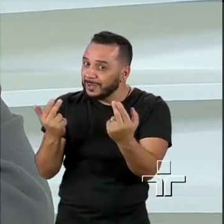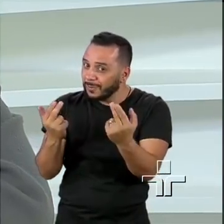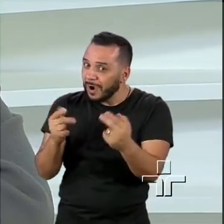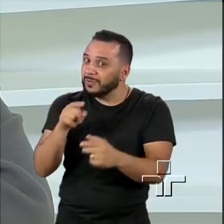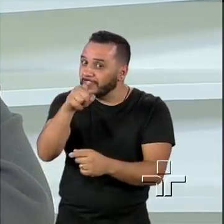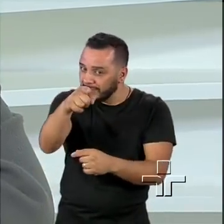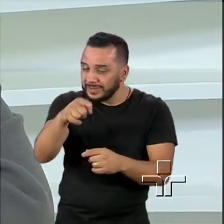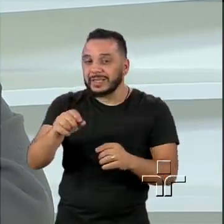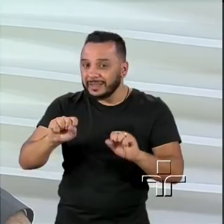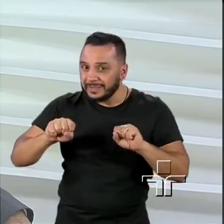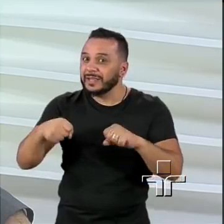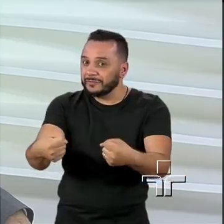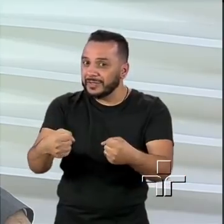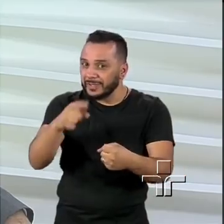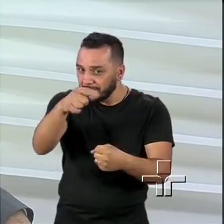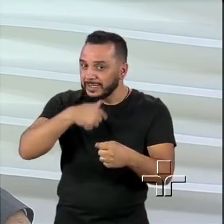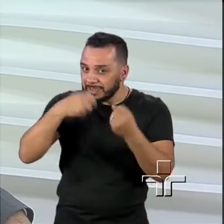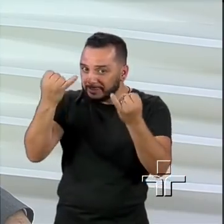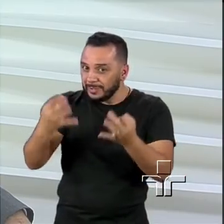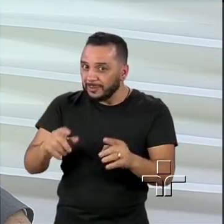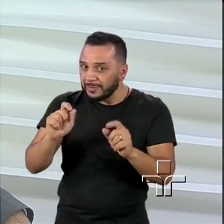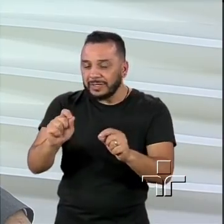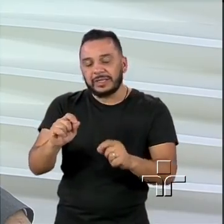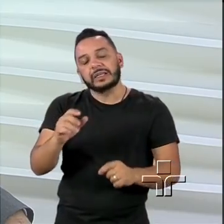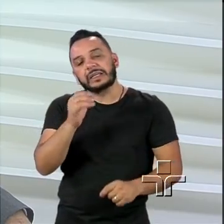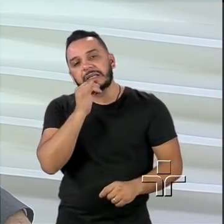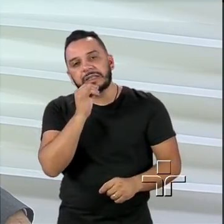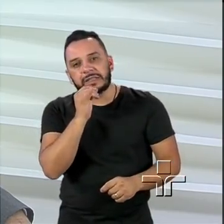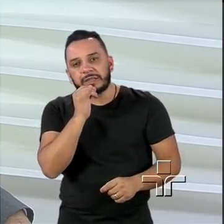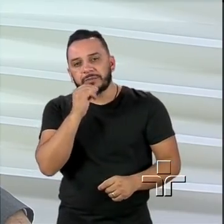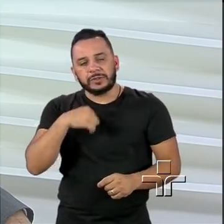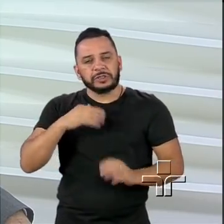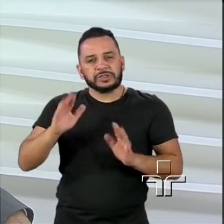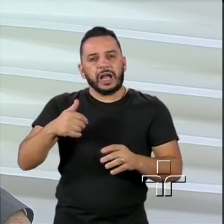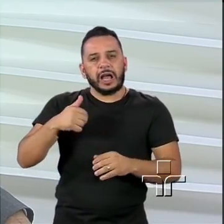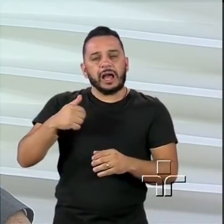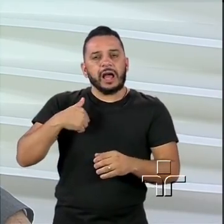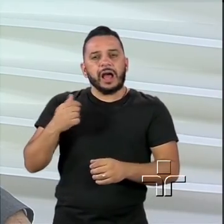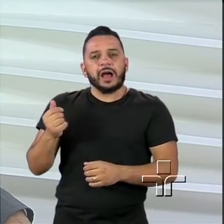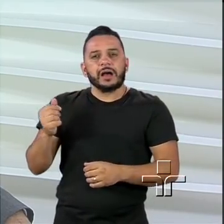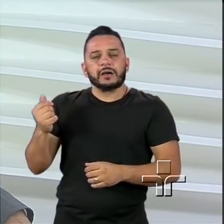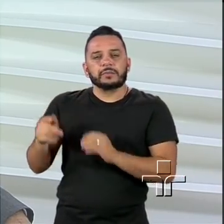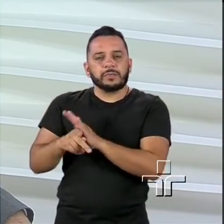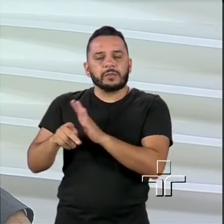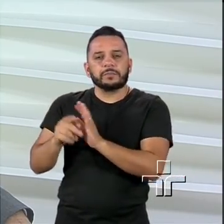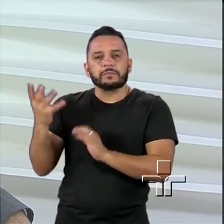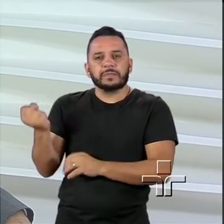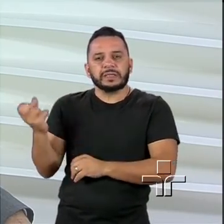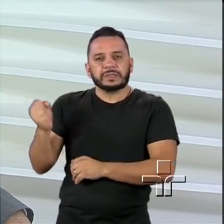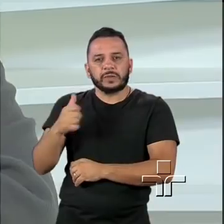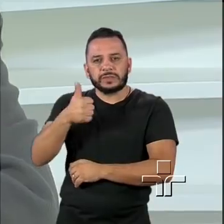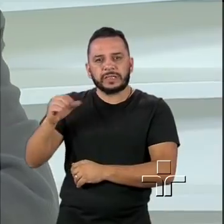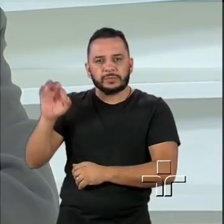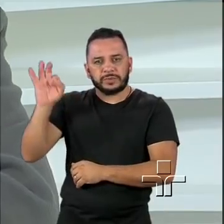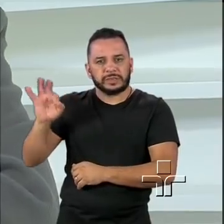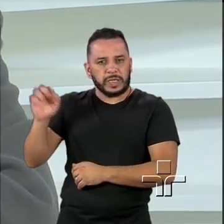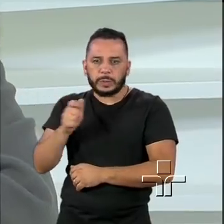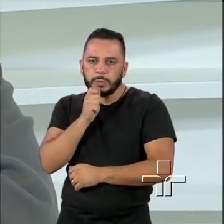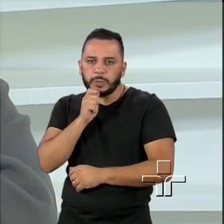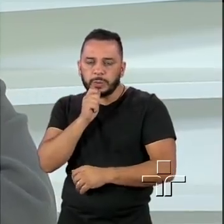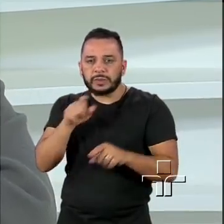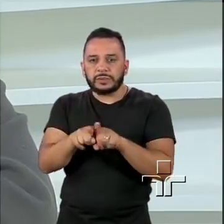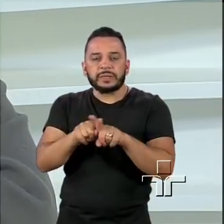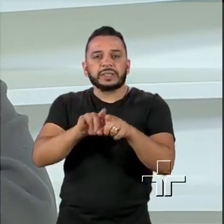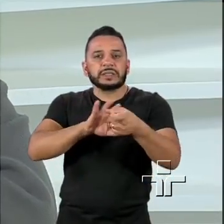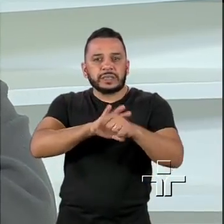como a alteração das pensões, que não seriam mais 100% vitalícias, mudanças nas regras do seguro-desemprego. Como é que o senhor